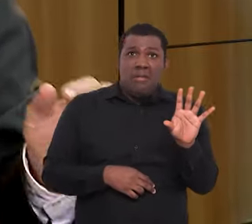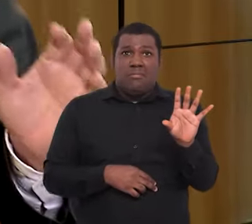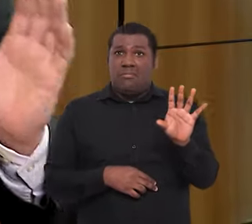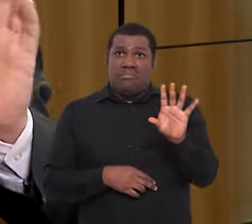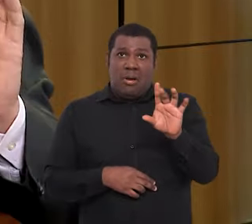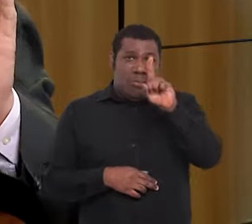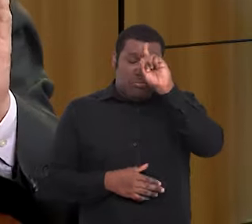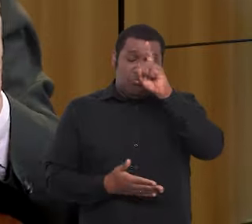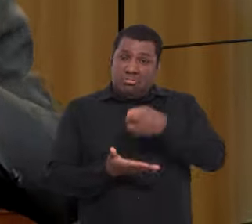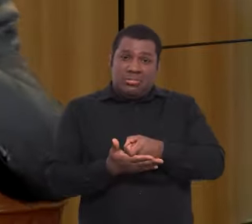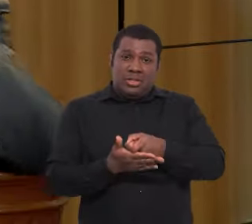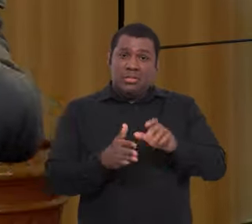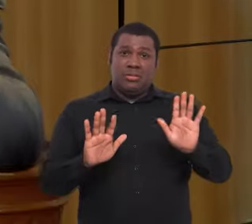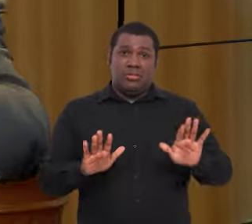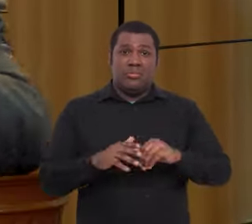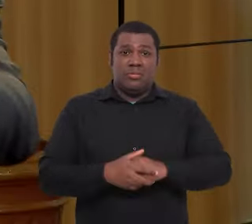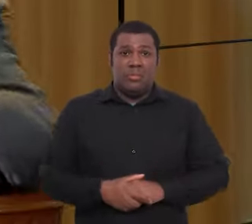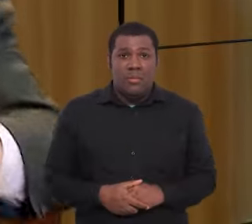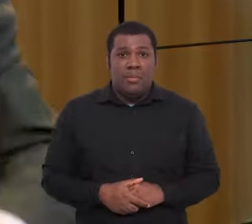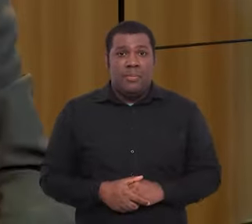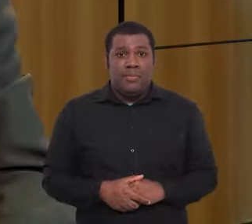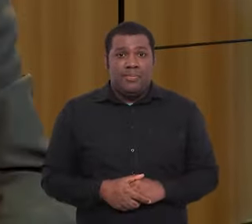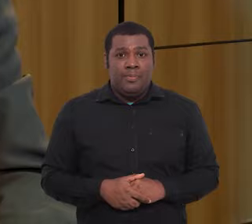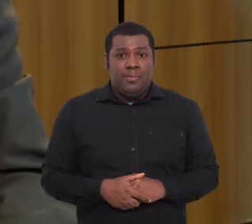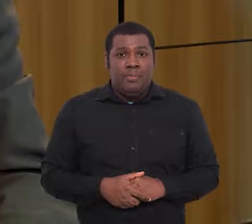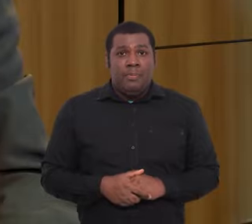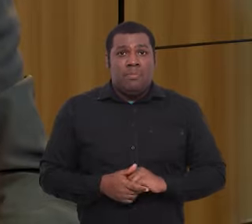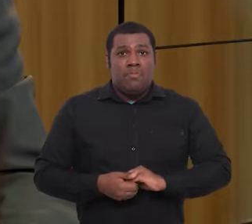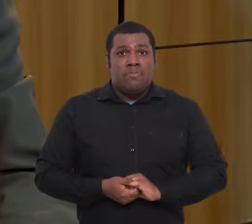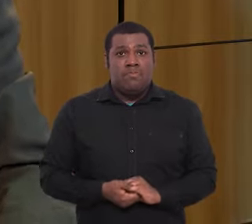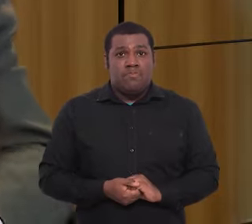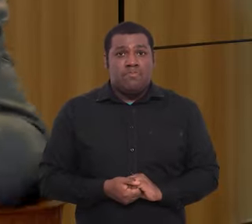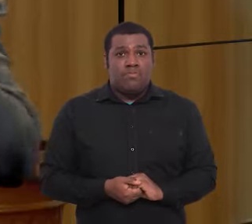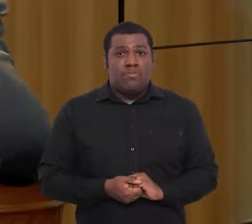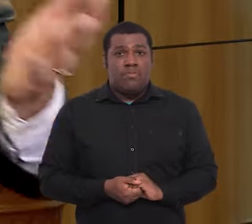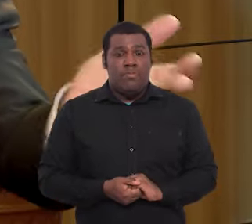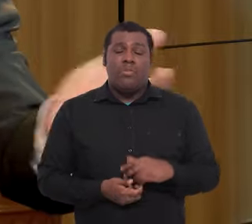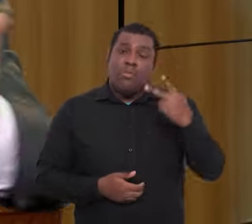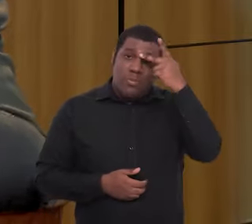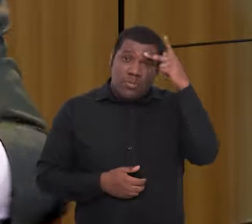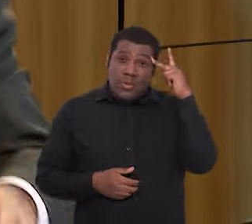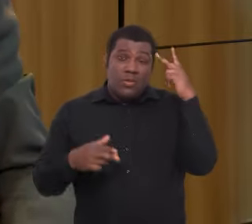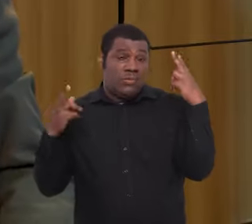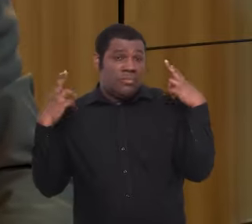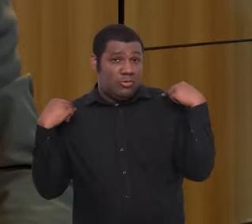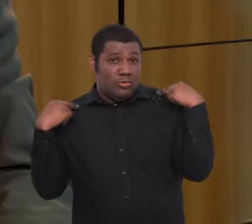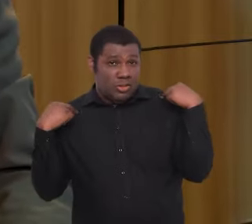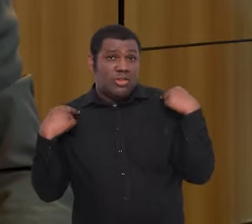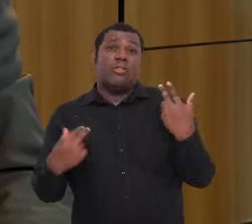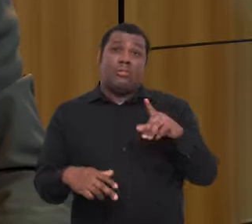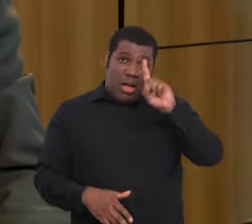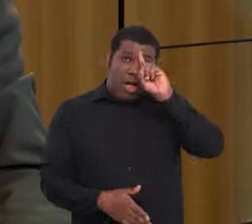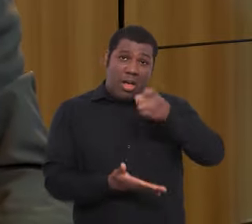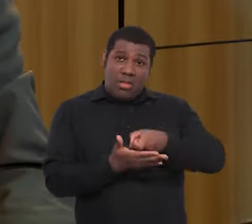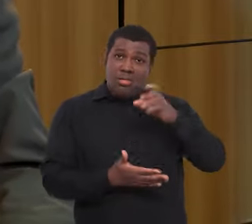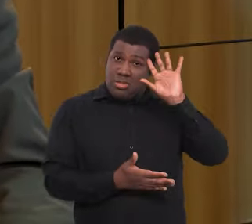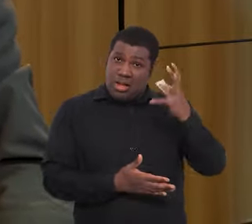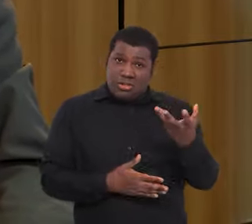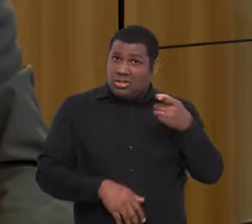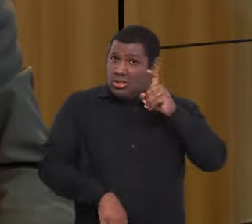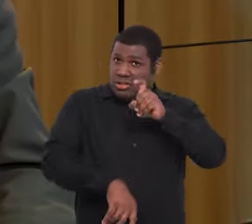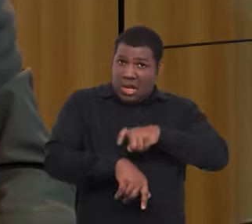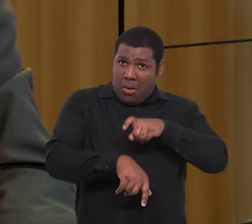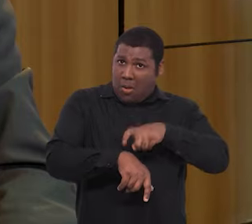Hoje é a sua determinação que vai que vai efetivamente organizar a tua jornada o que